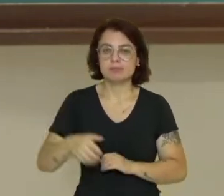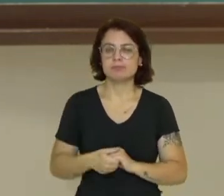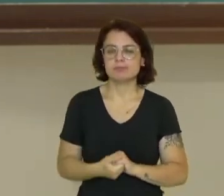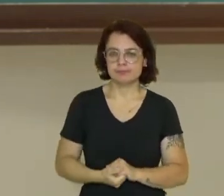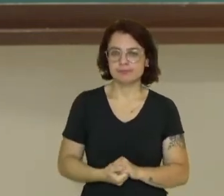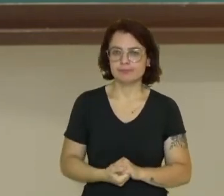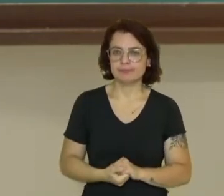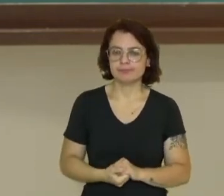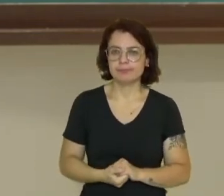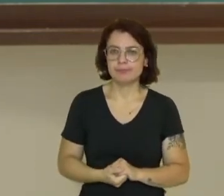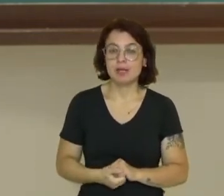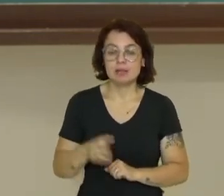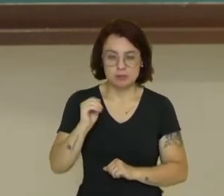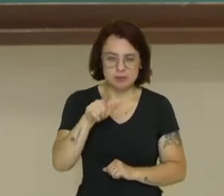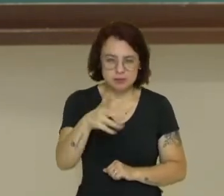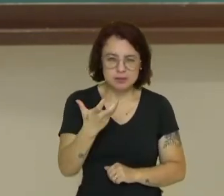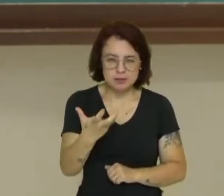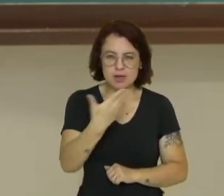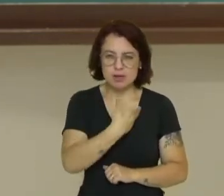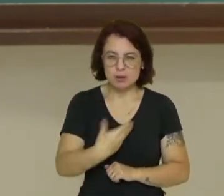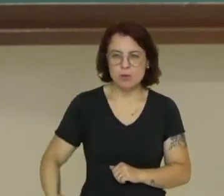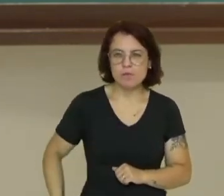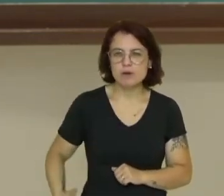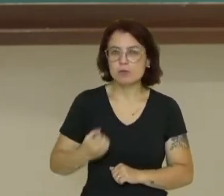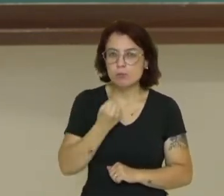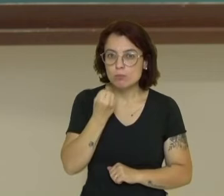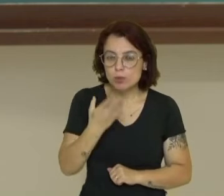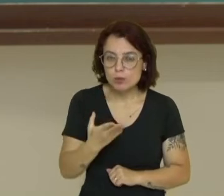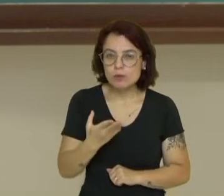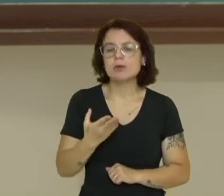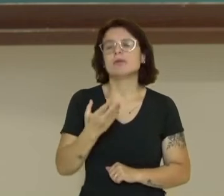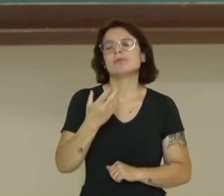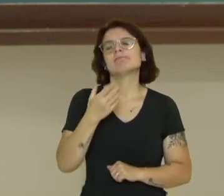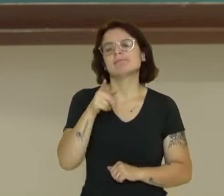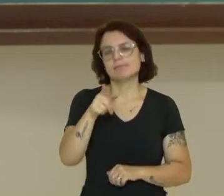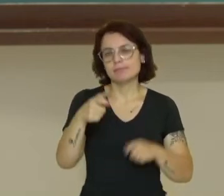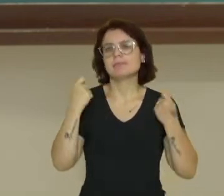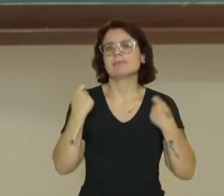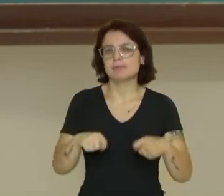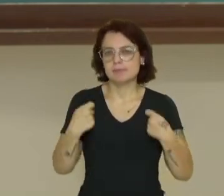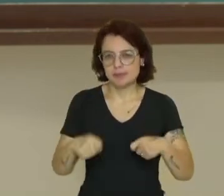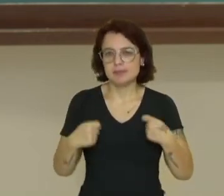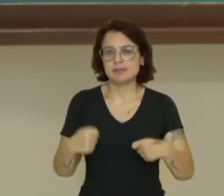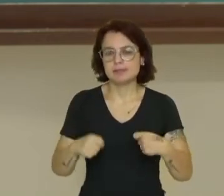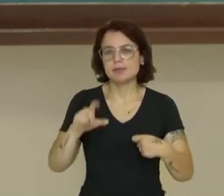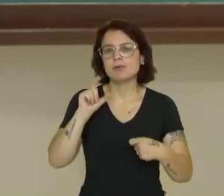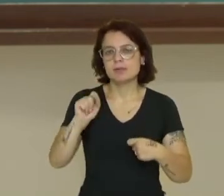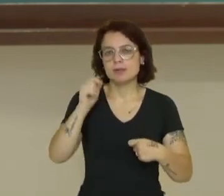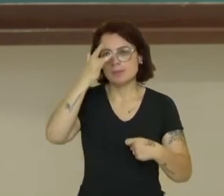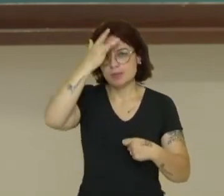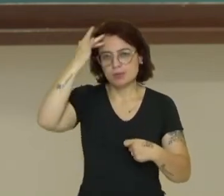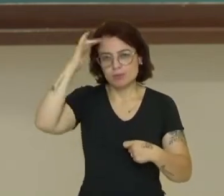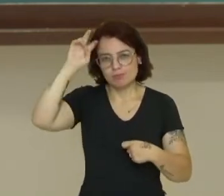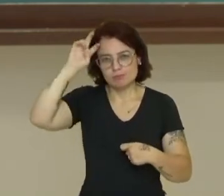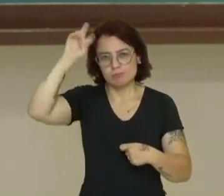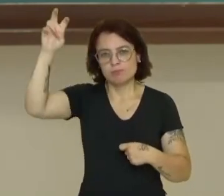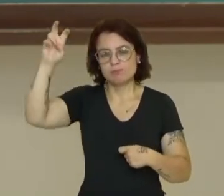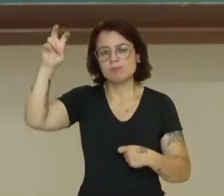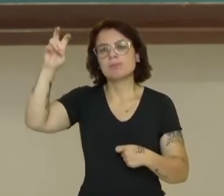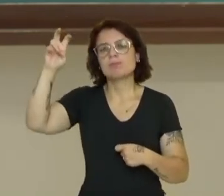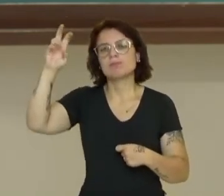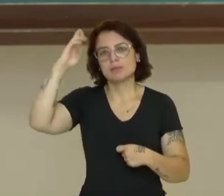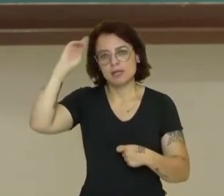o critério para um bom governo do Platão é: o bom governo é feito por aquele que é